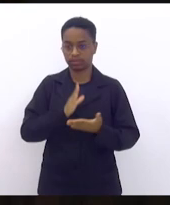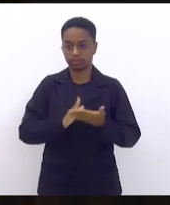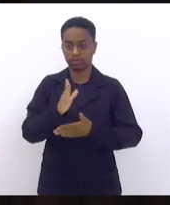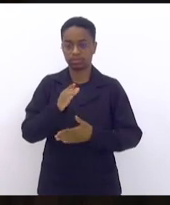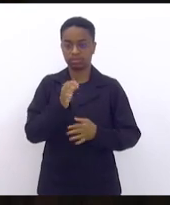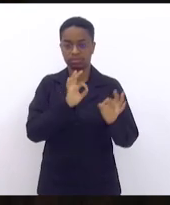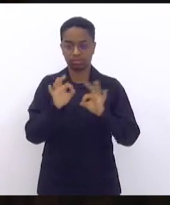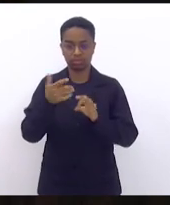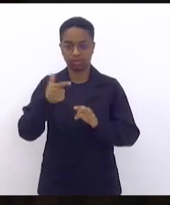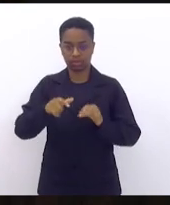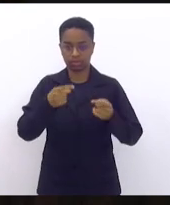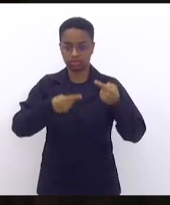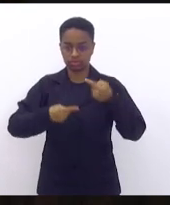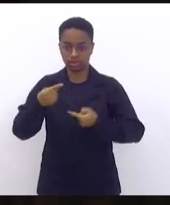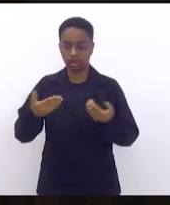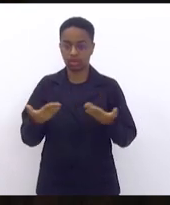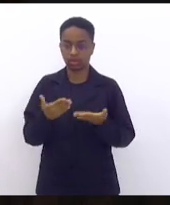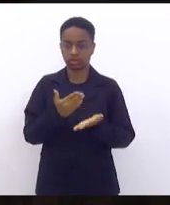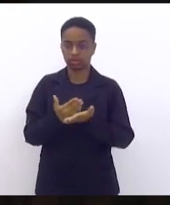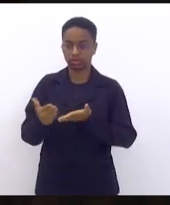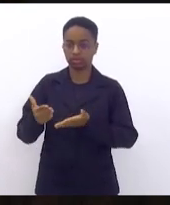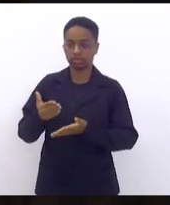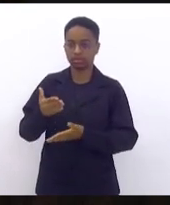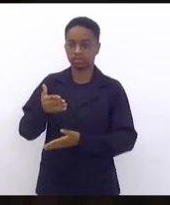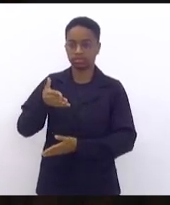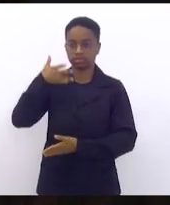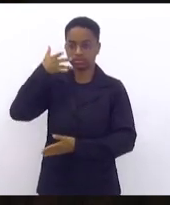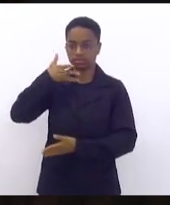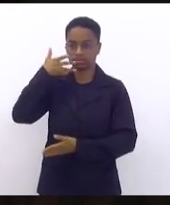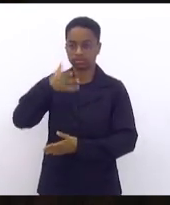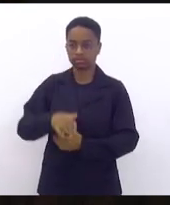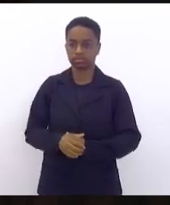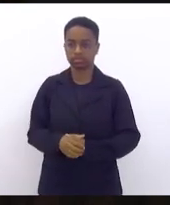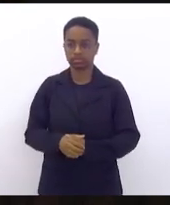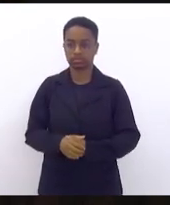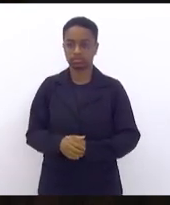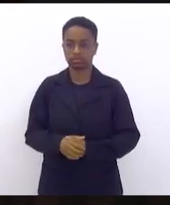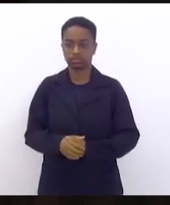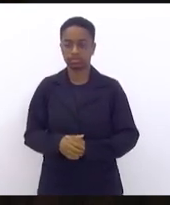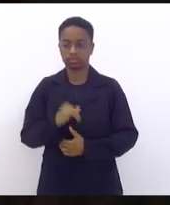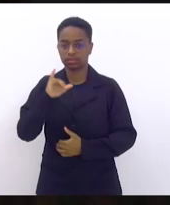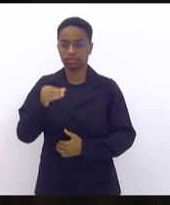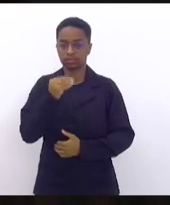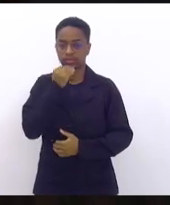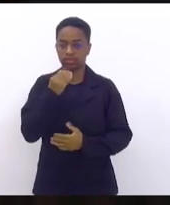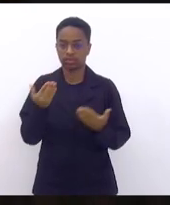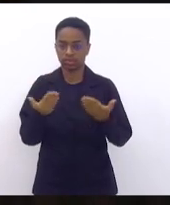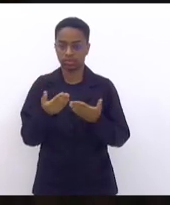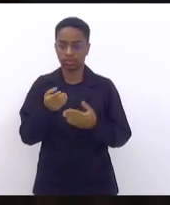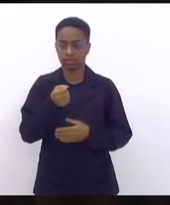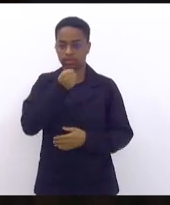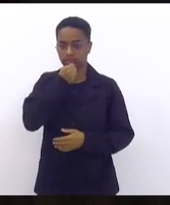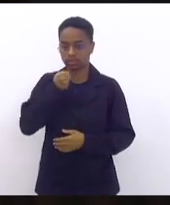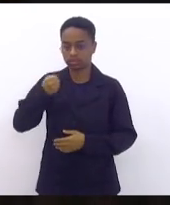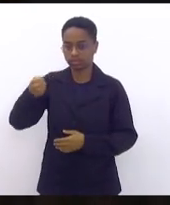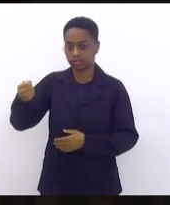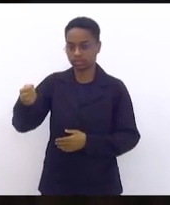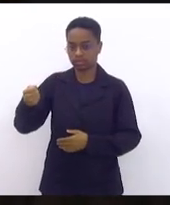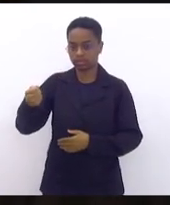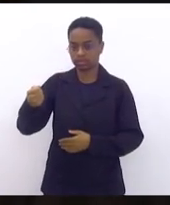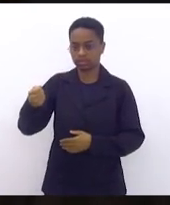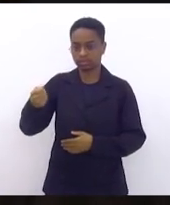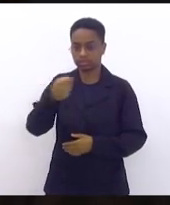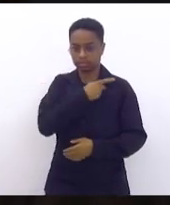mais havendo a tratar na ordem do dia, passa o expediente final. E aproveito a oportunidade para passar o expediente